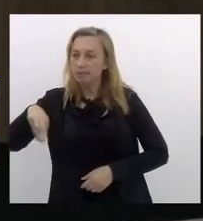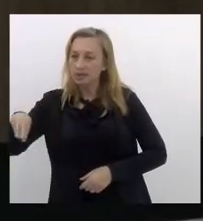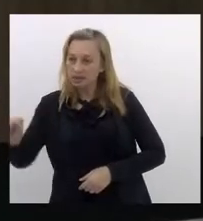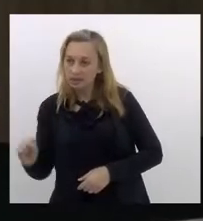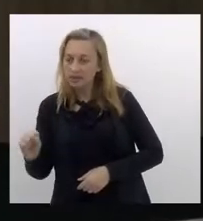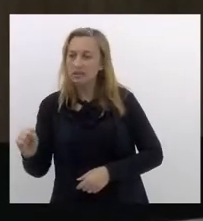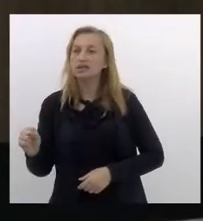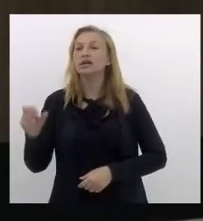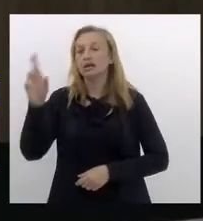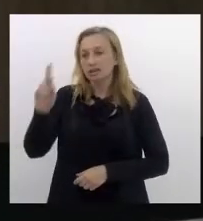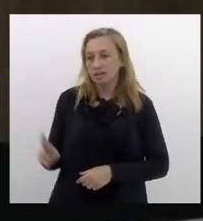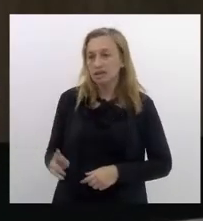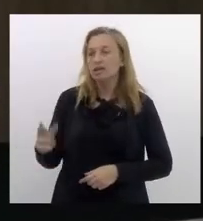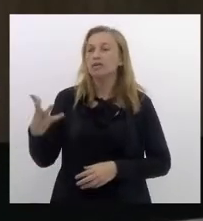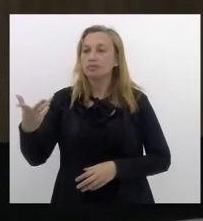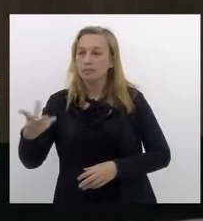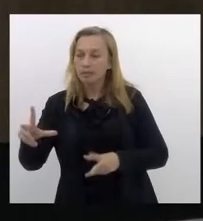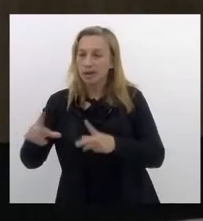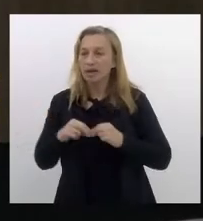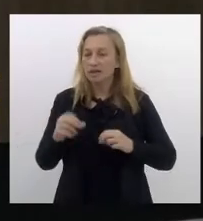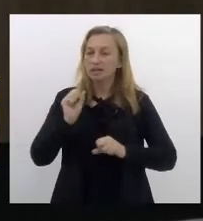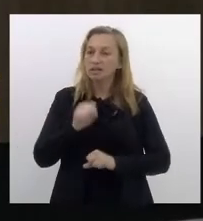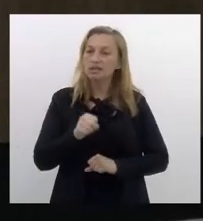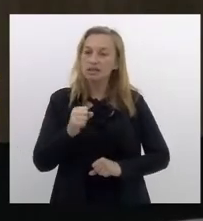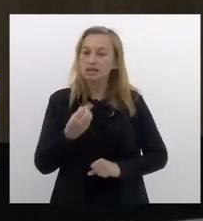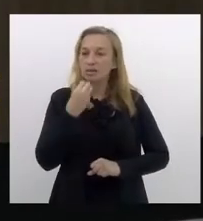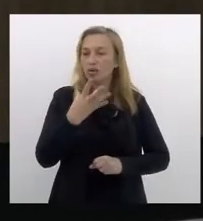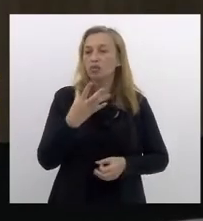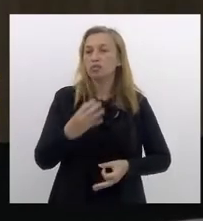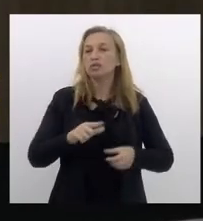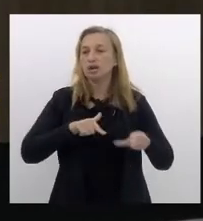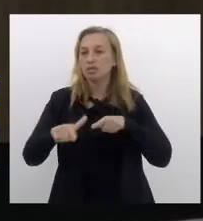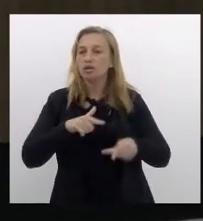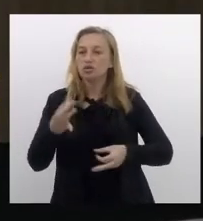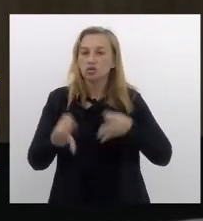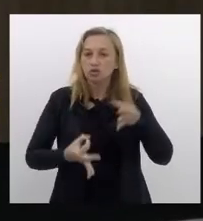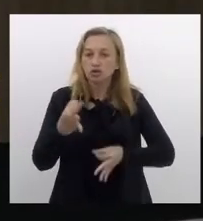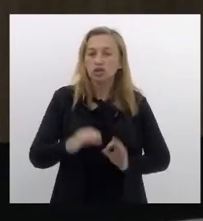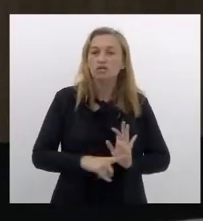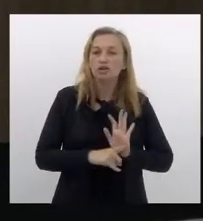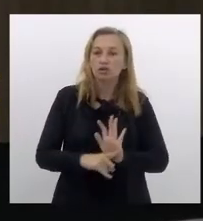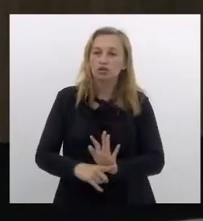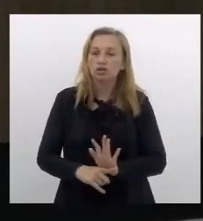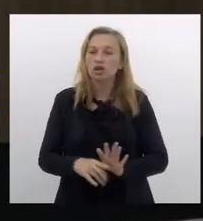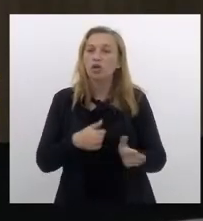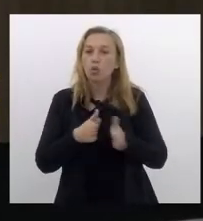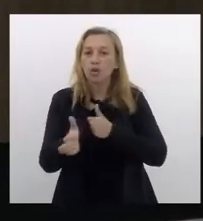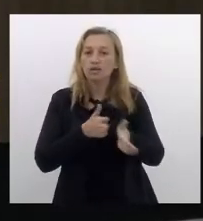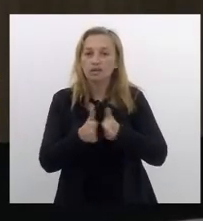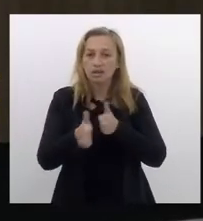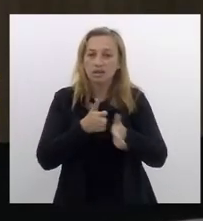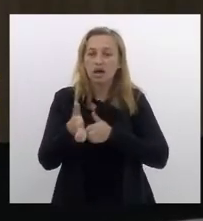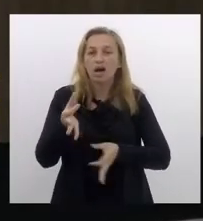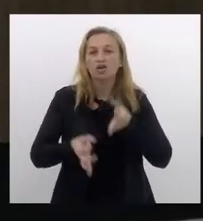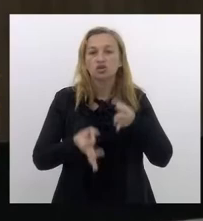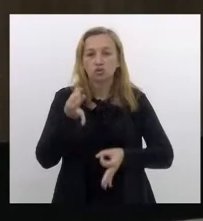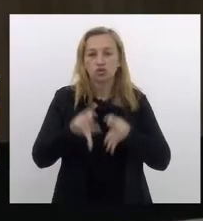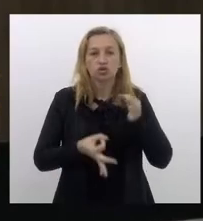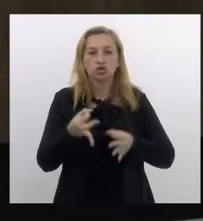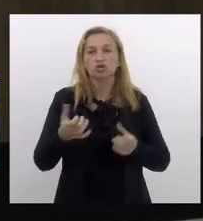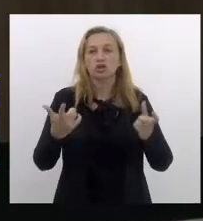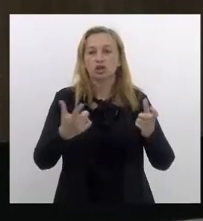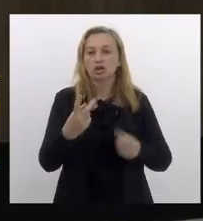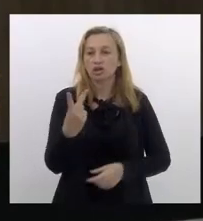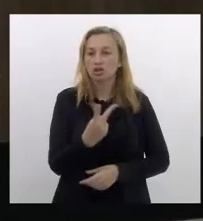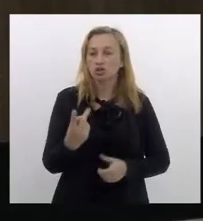merecem muito. Isso vai favorecer muito o trabalho do Poder Judiciário e, sobretudo, vai favorecer o acesso à justiça naquelas